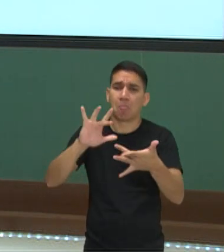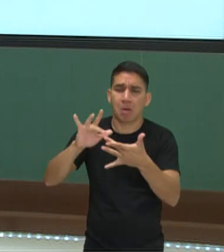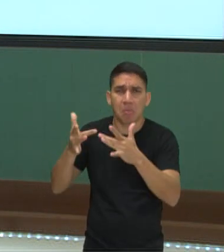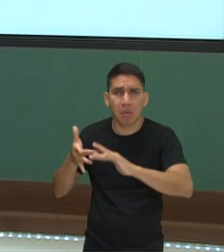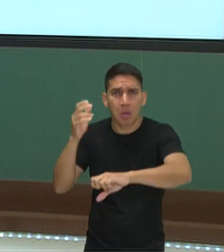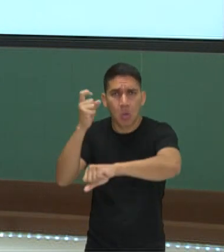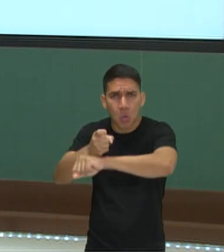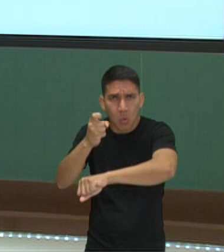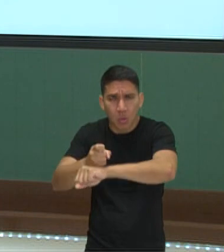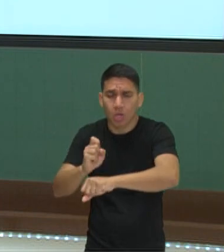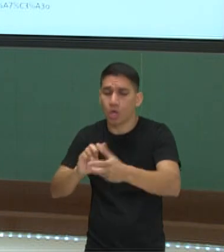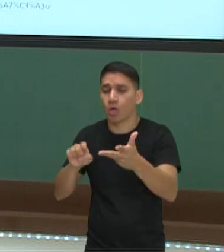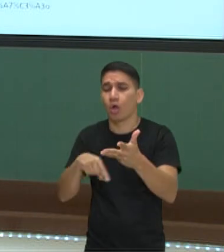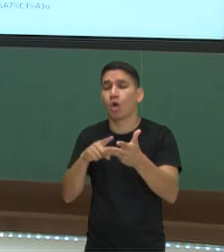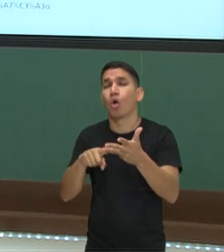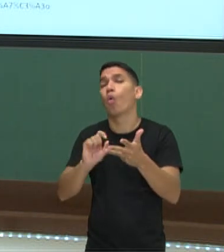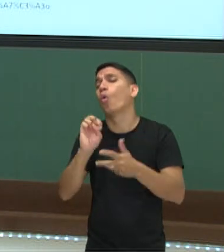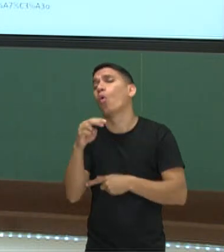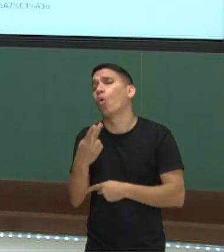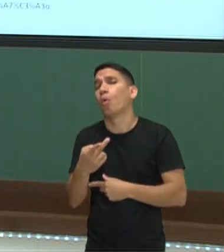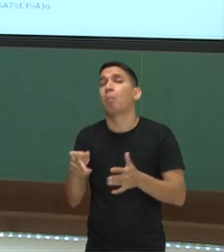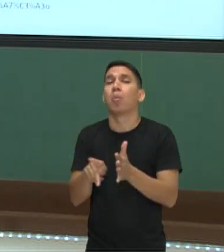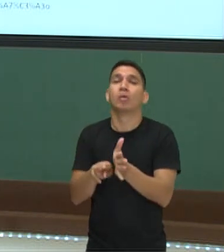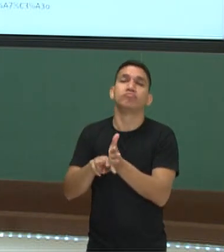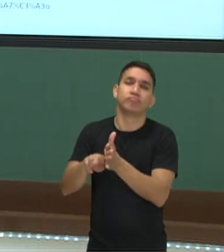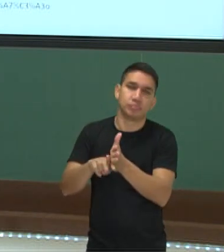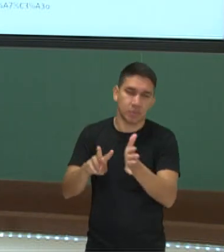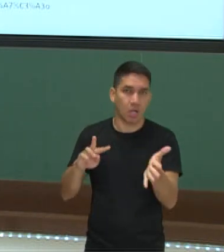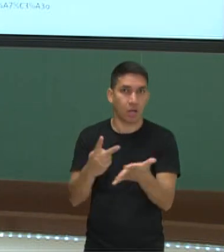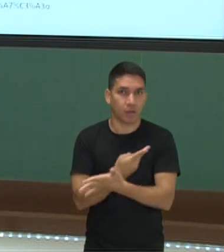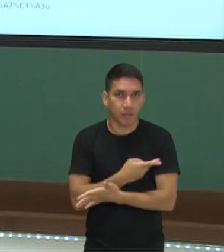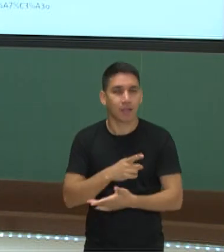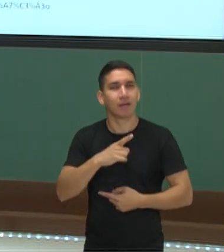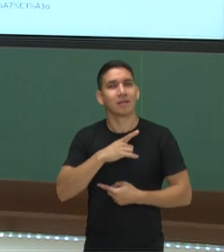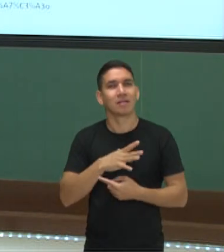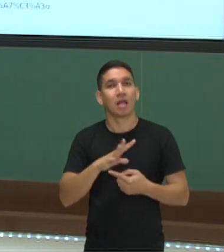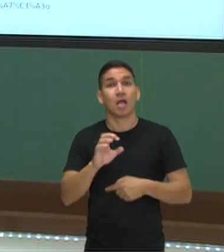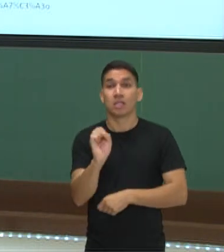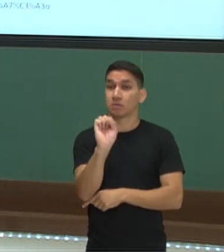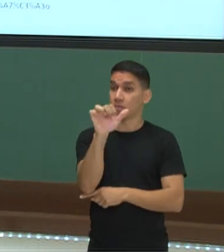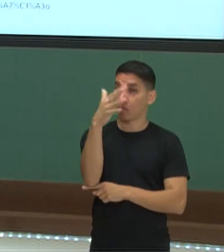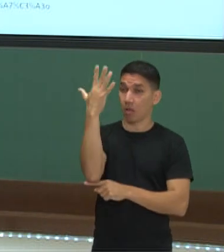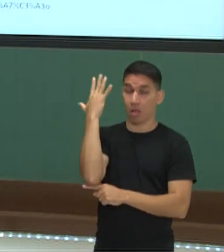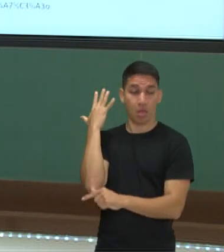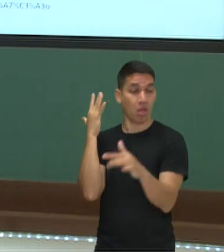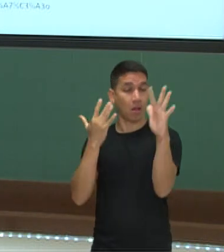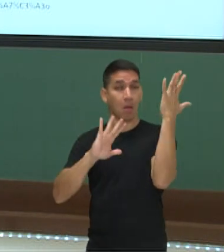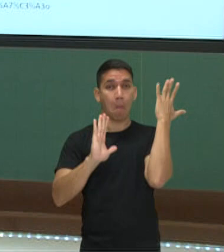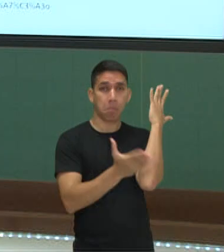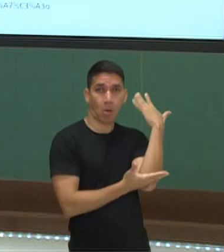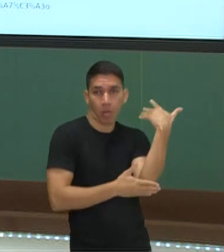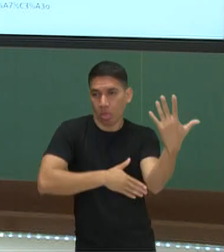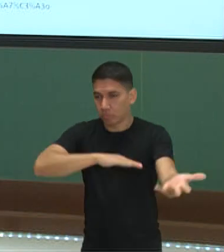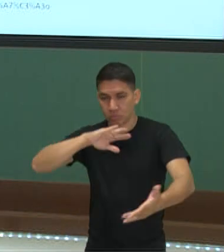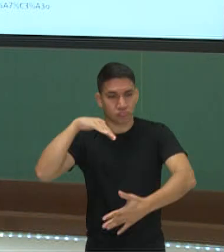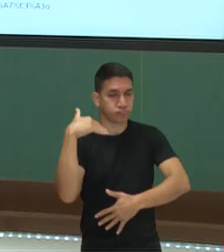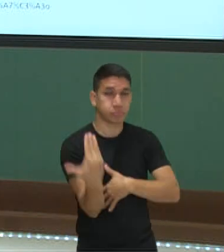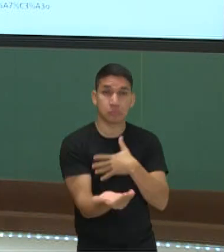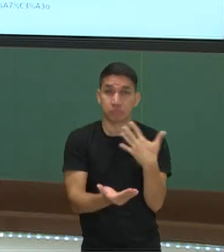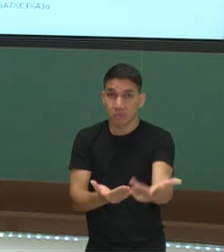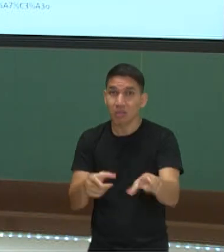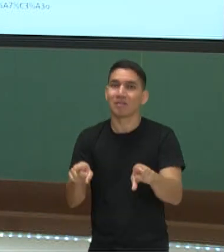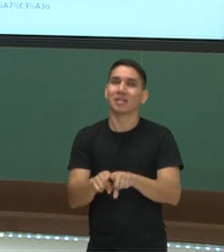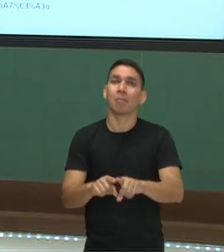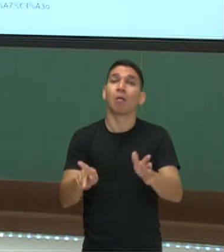até biológicos. O desmatamento, além da ação do ser humano, são